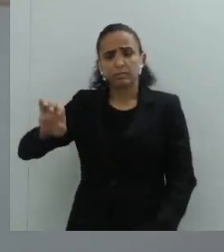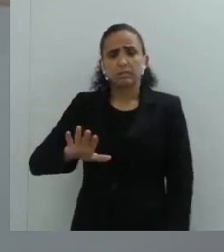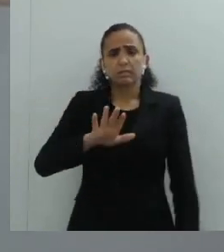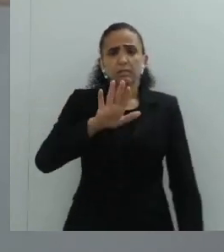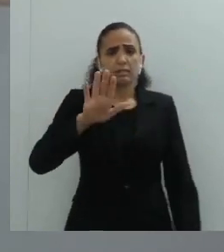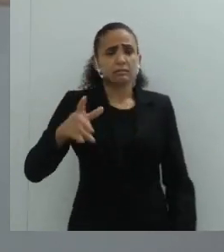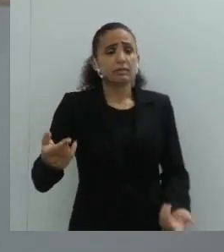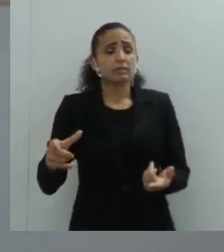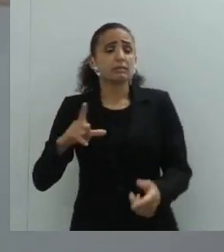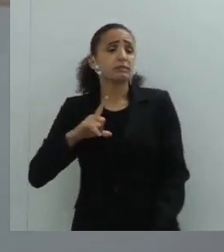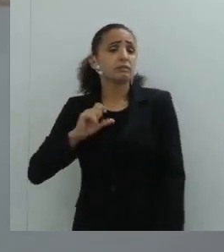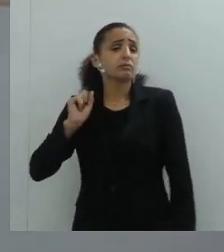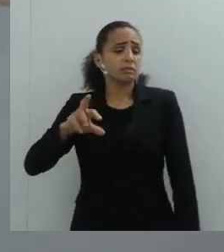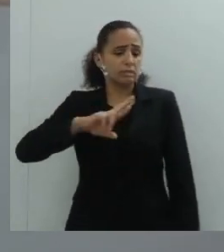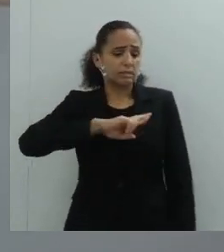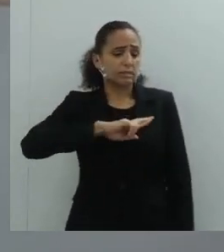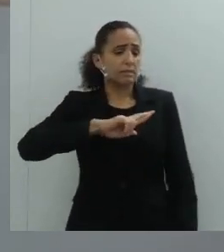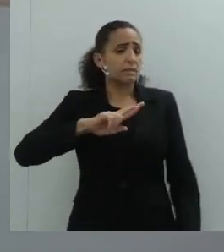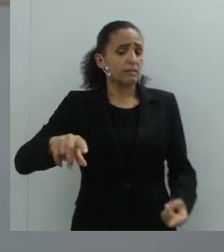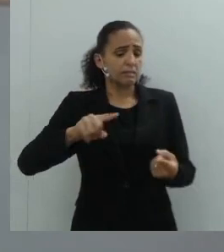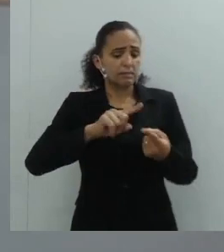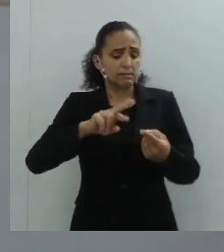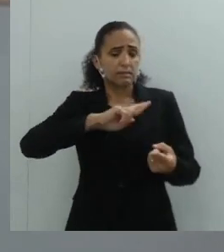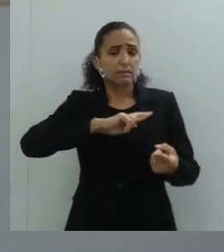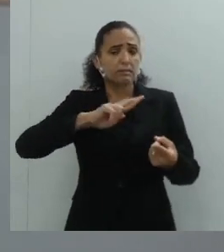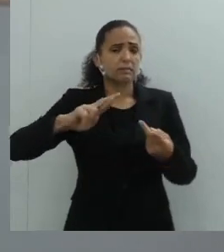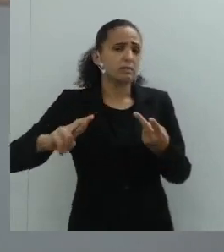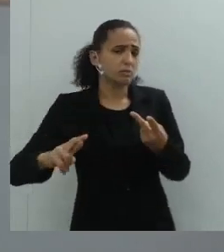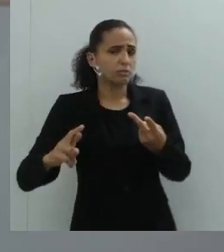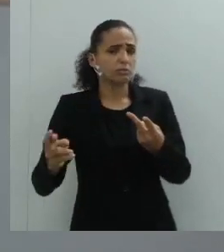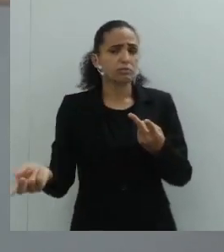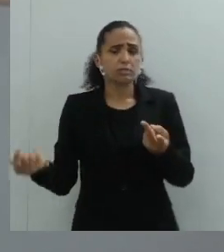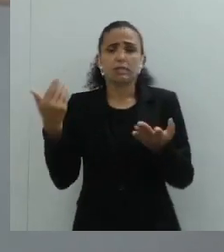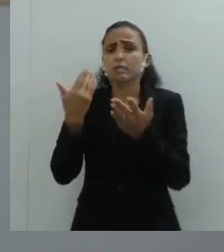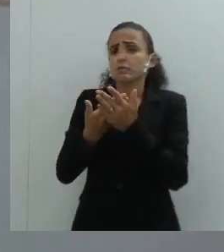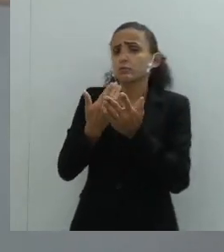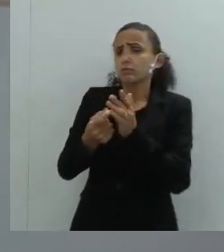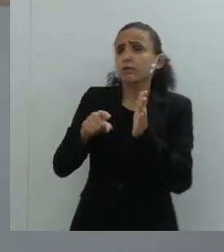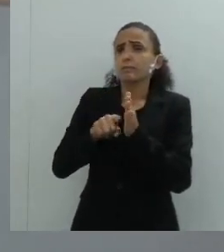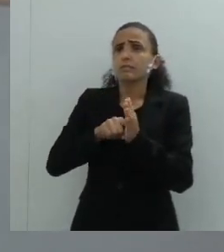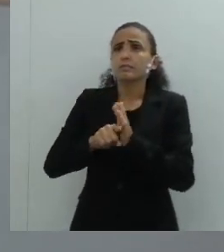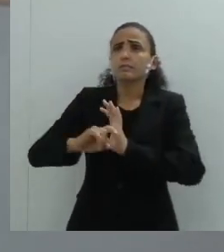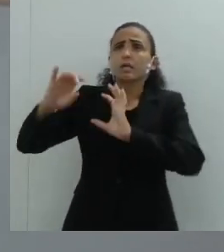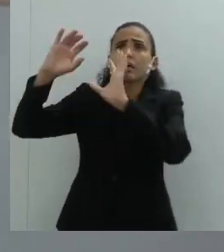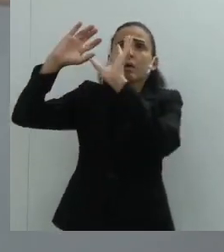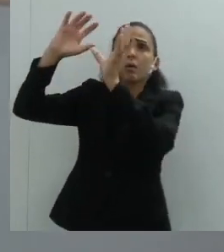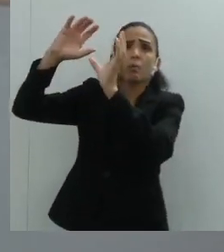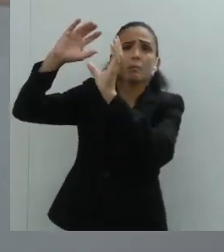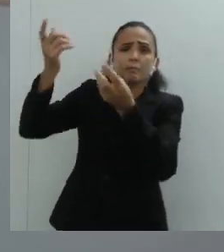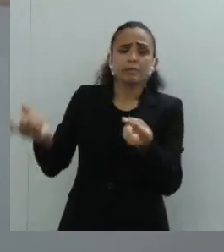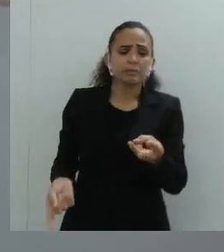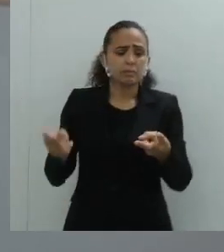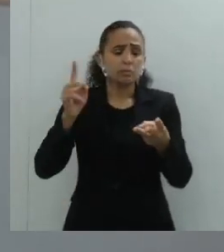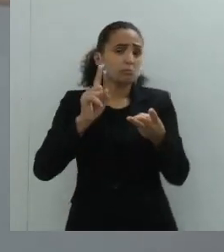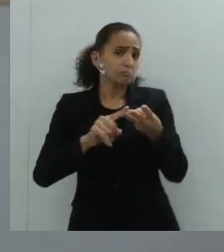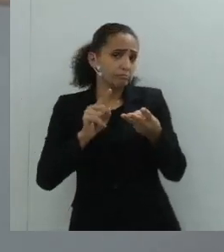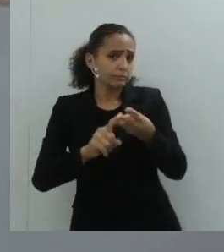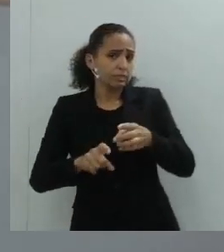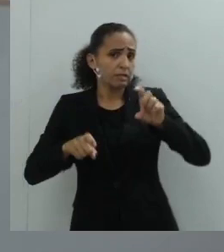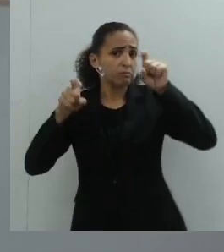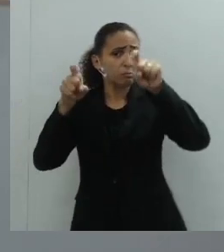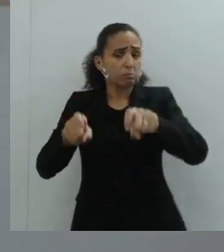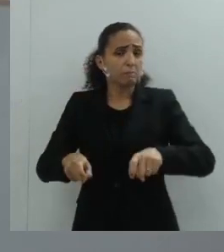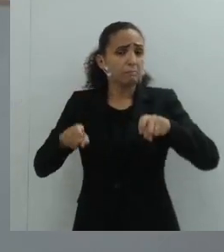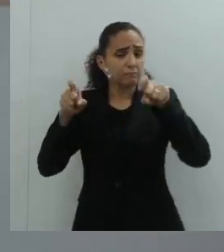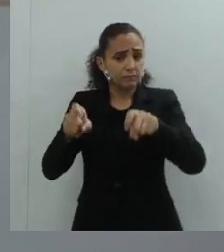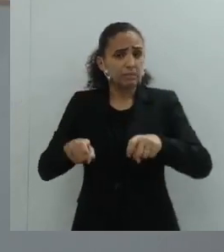tinham religião, eles eram excelentes astrônomos, né, eram excelentes agricultores,